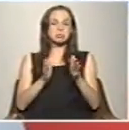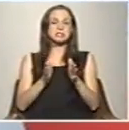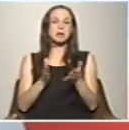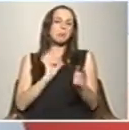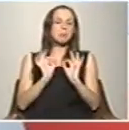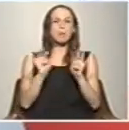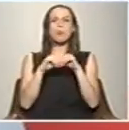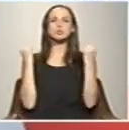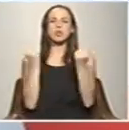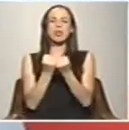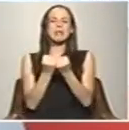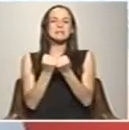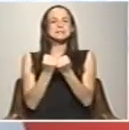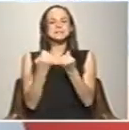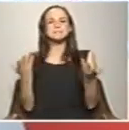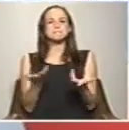sociedade